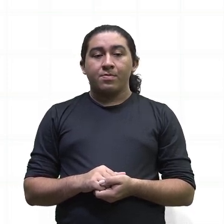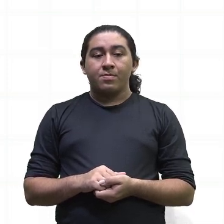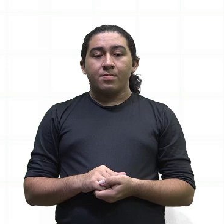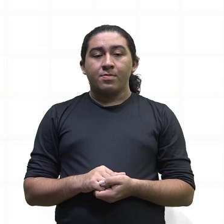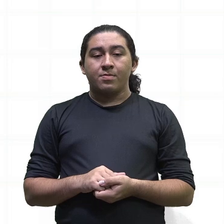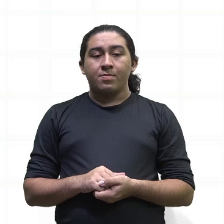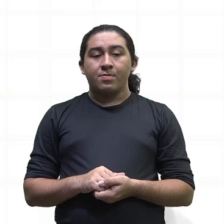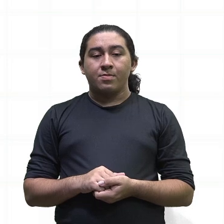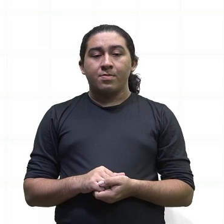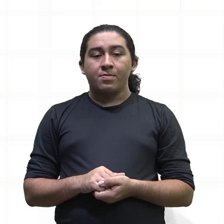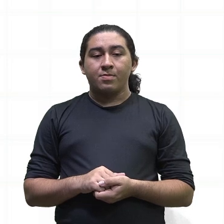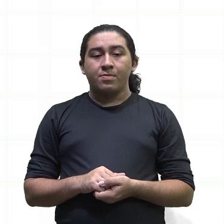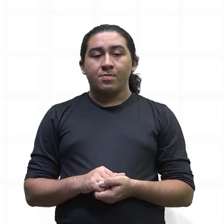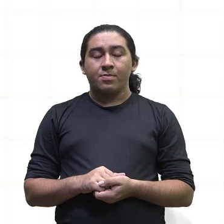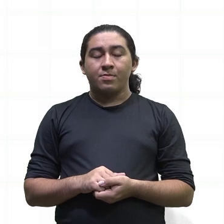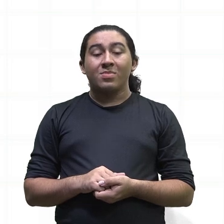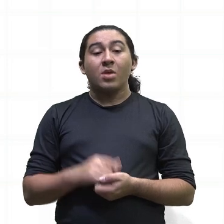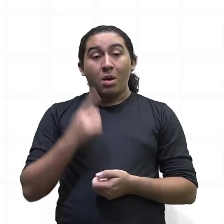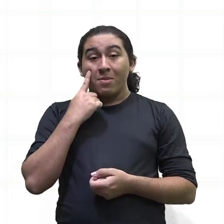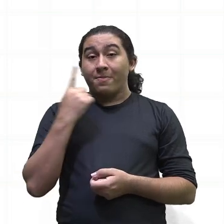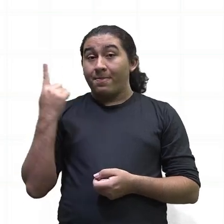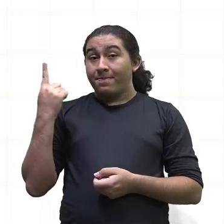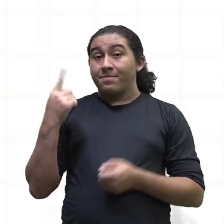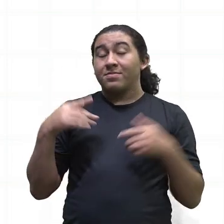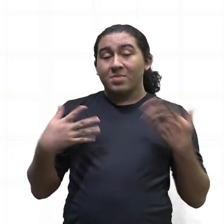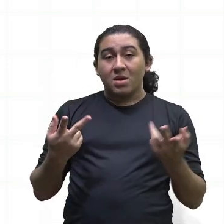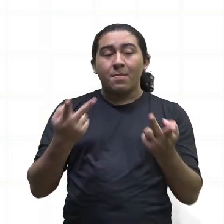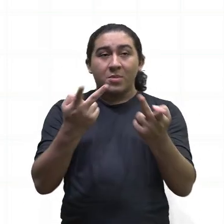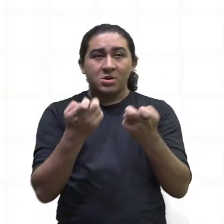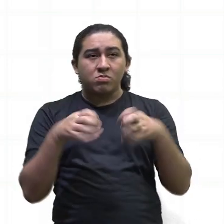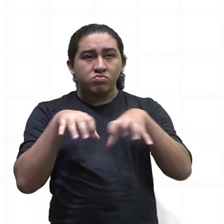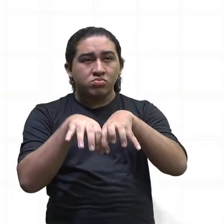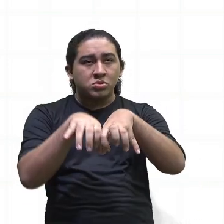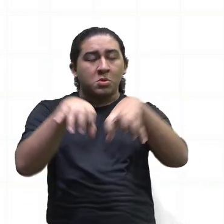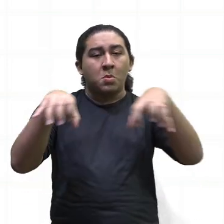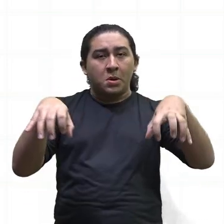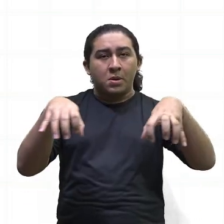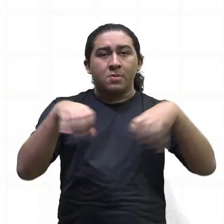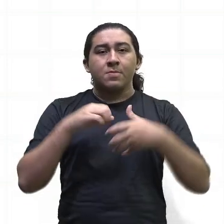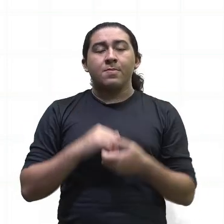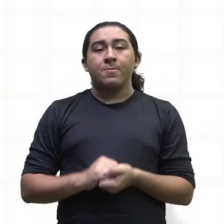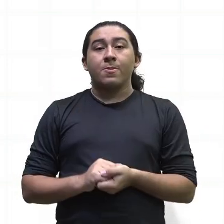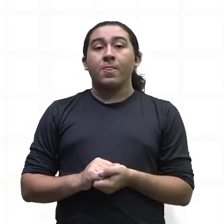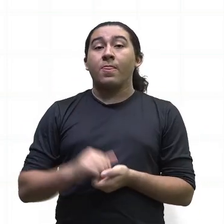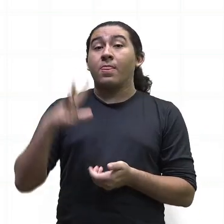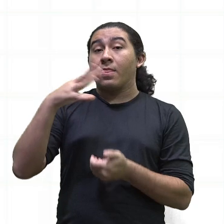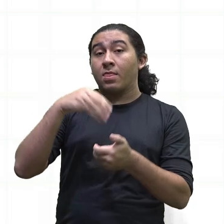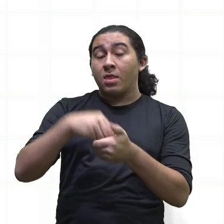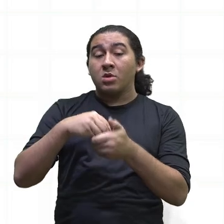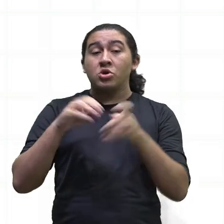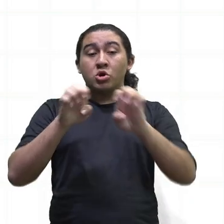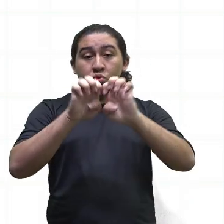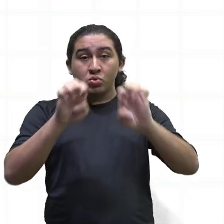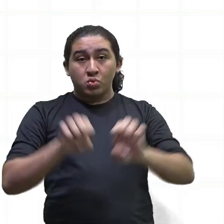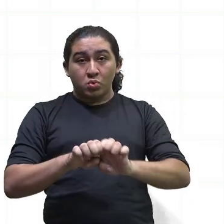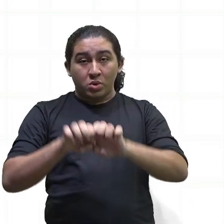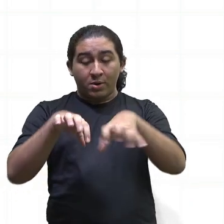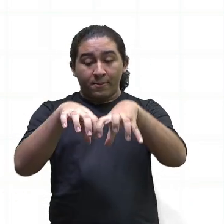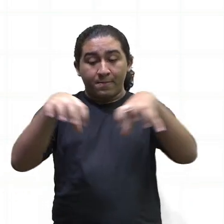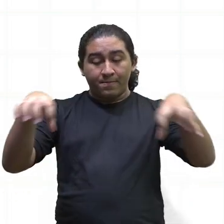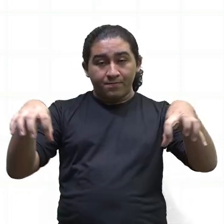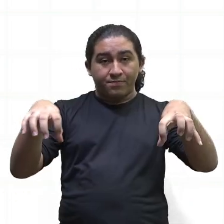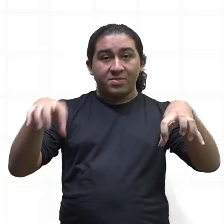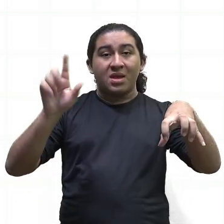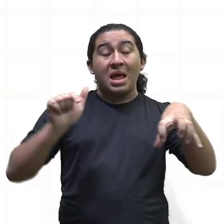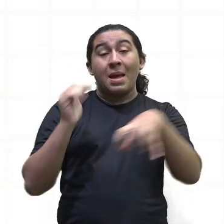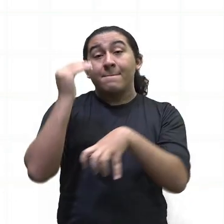Deixa eu ver se consigo. Porteiro aqui. Então, percebe que o porteiro, dentro do nosso sintagma nominal, é a